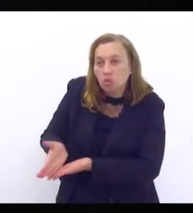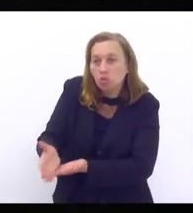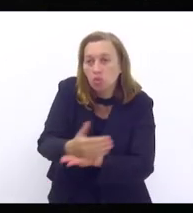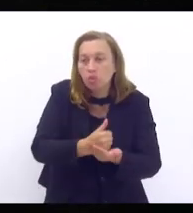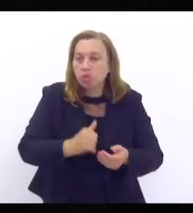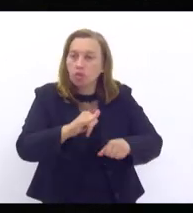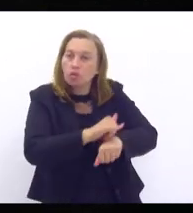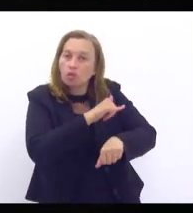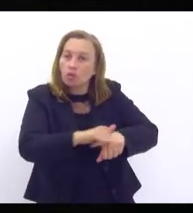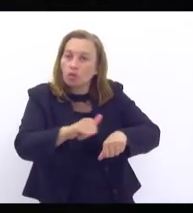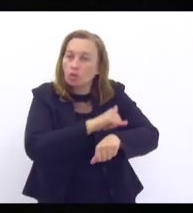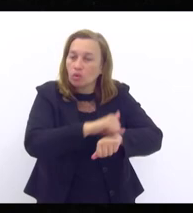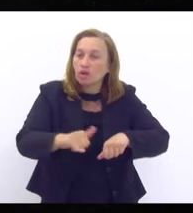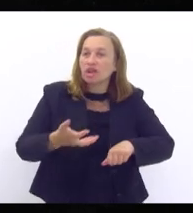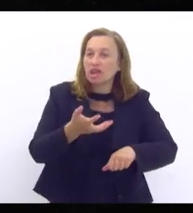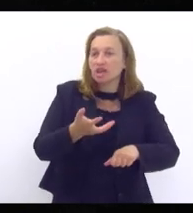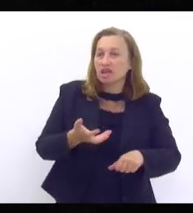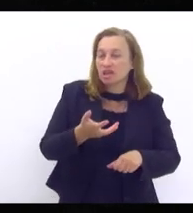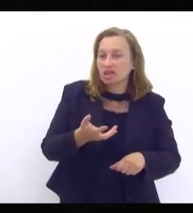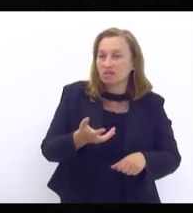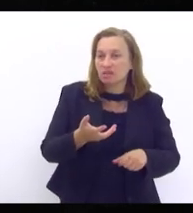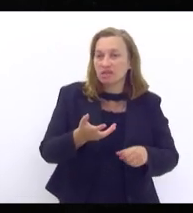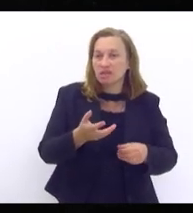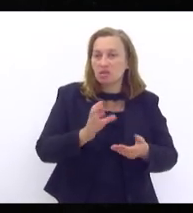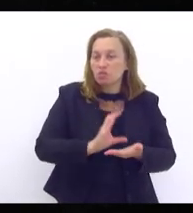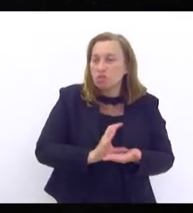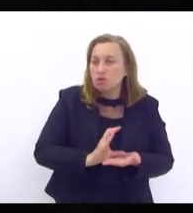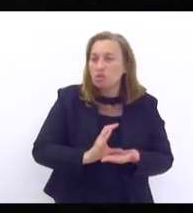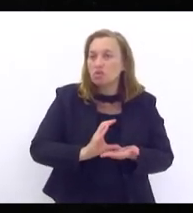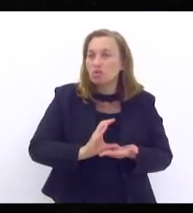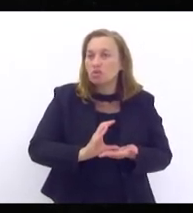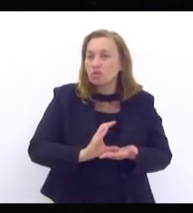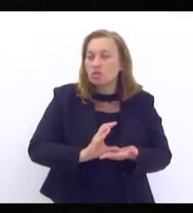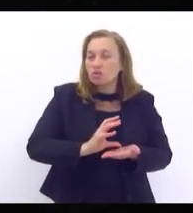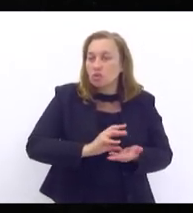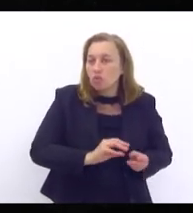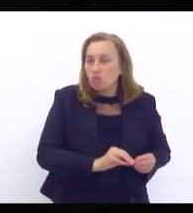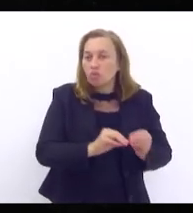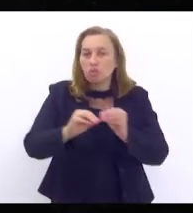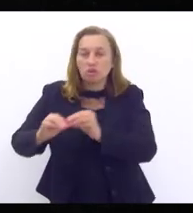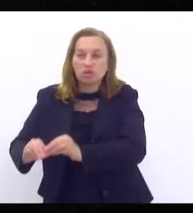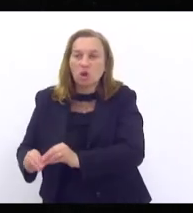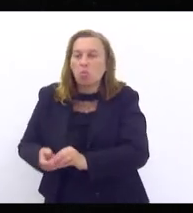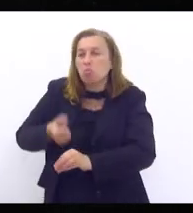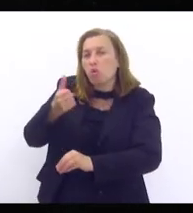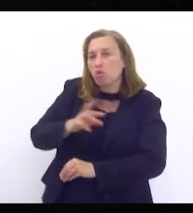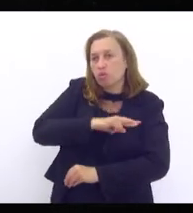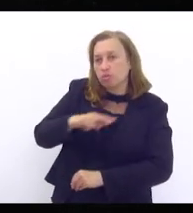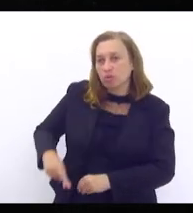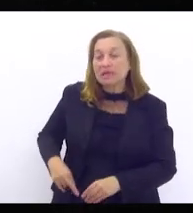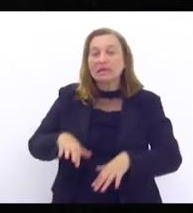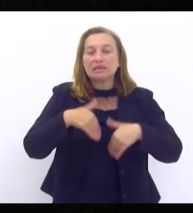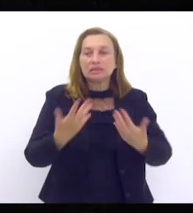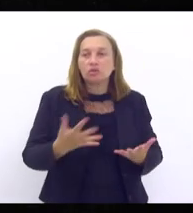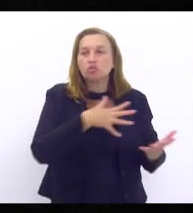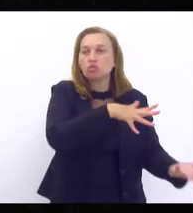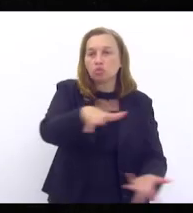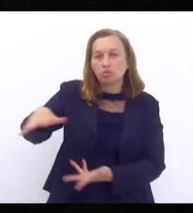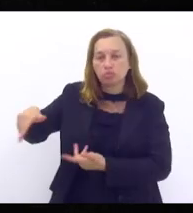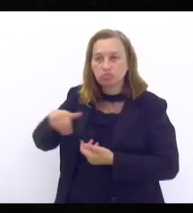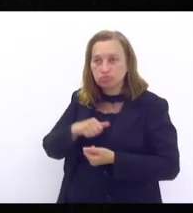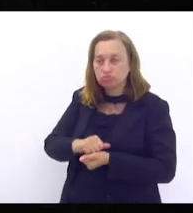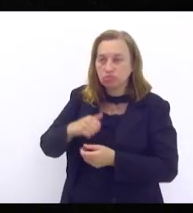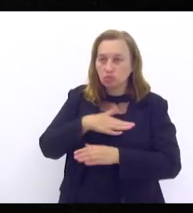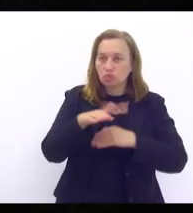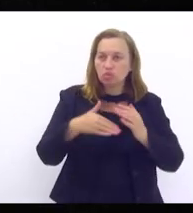eles estavam querendo fazer, inclusive, uma destinação pouco republicana. Então, no mundo inteiro, onde